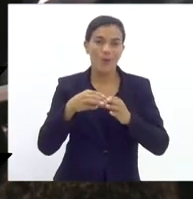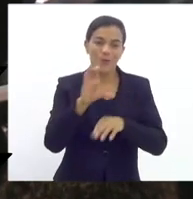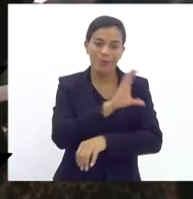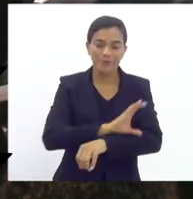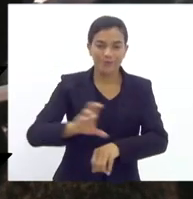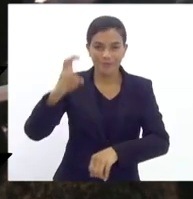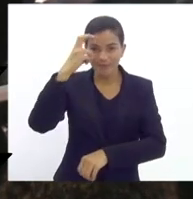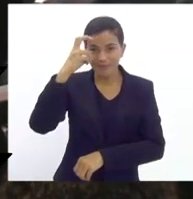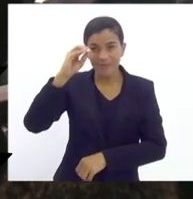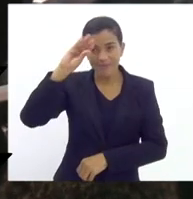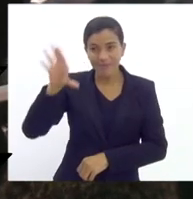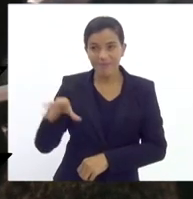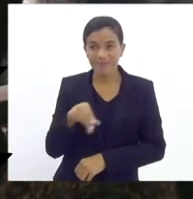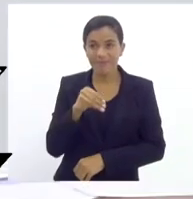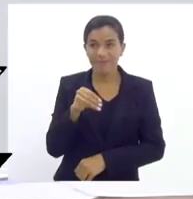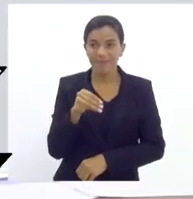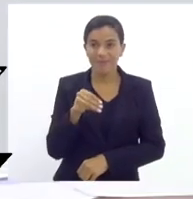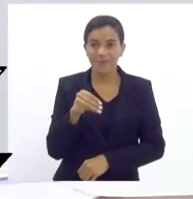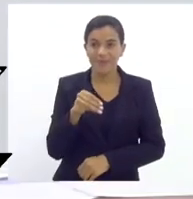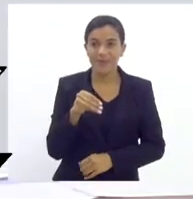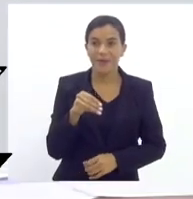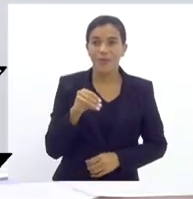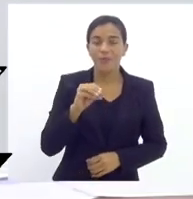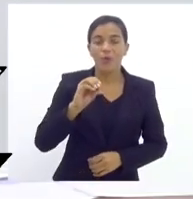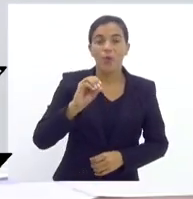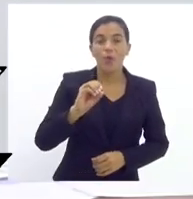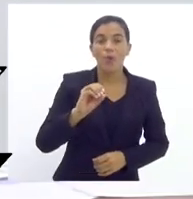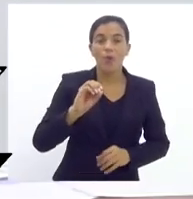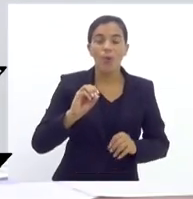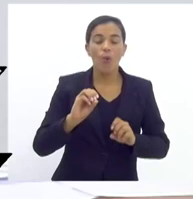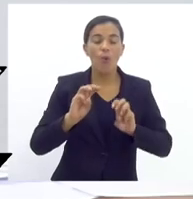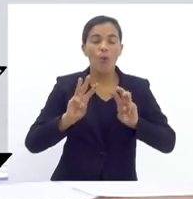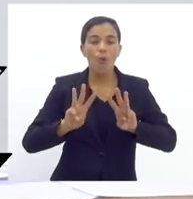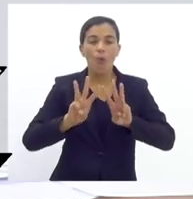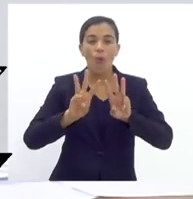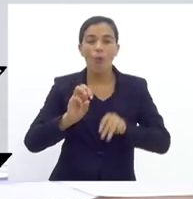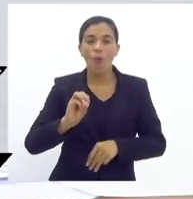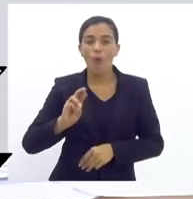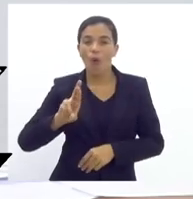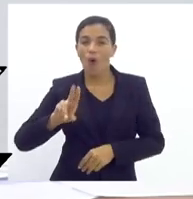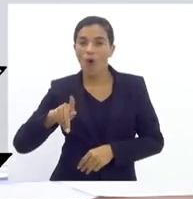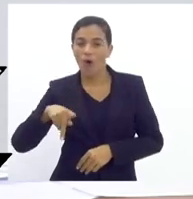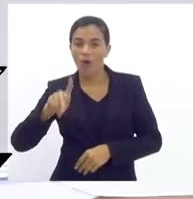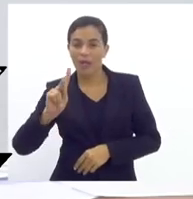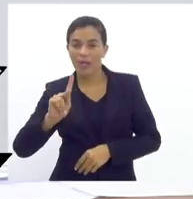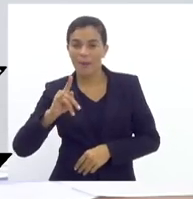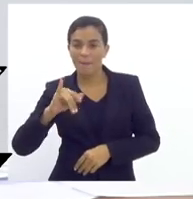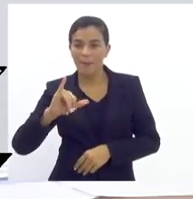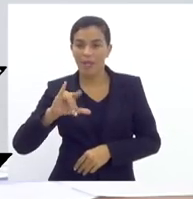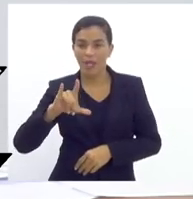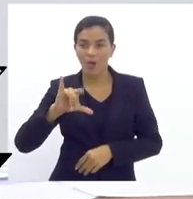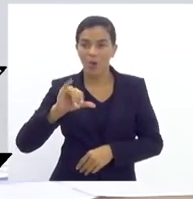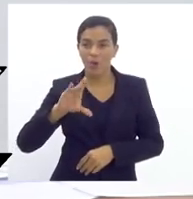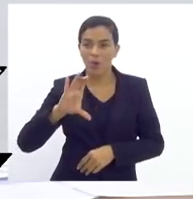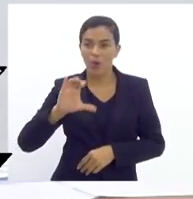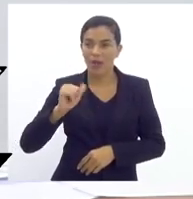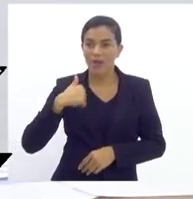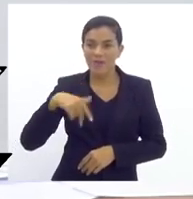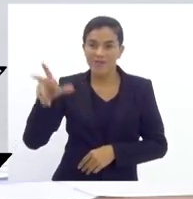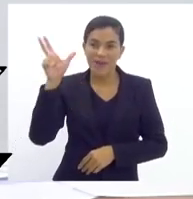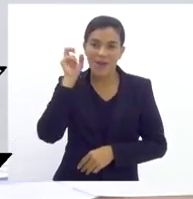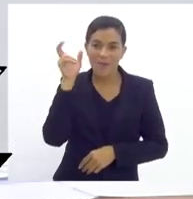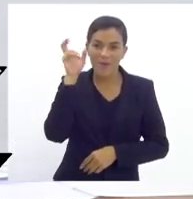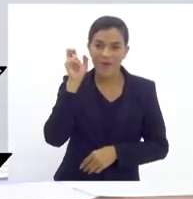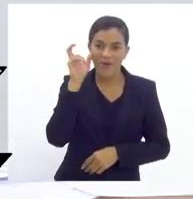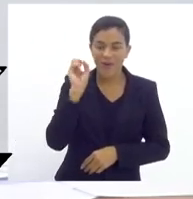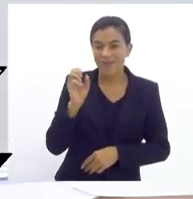né de africanos que é o que piloca que é um grupo também que promove o afrobit aqui no Brasil vamos ouvir o